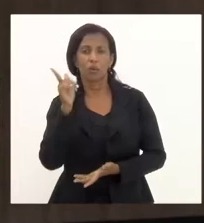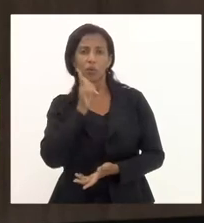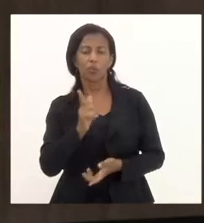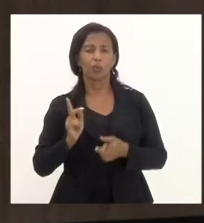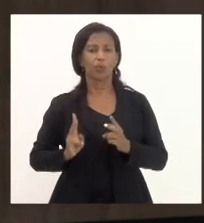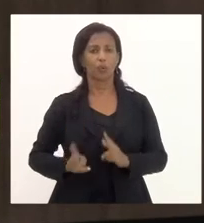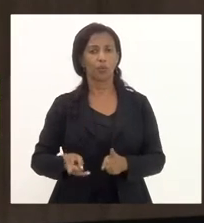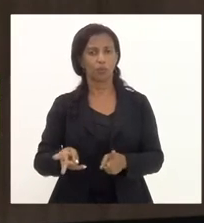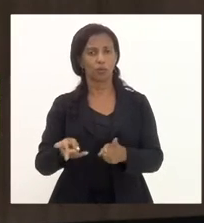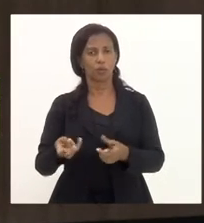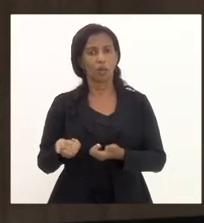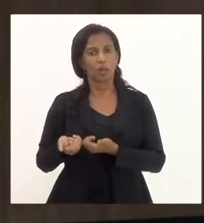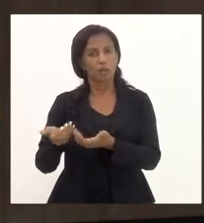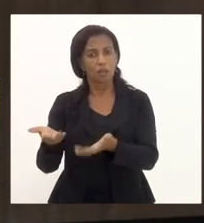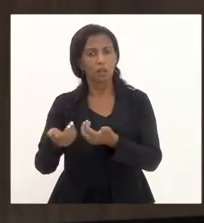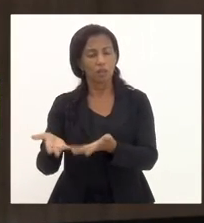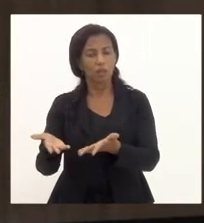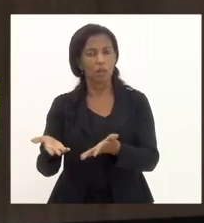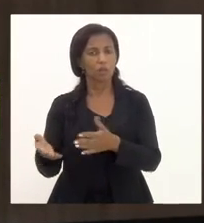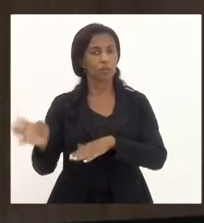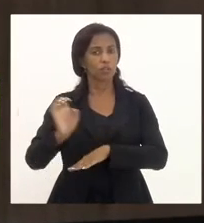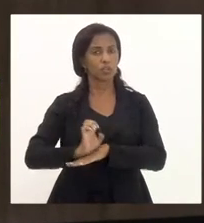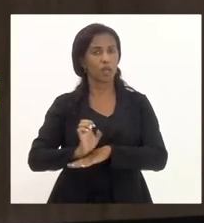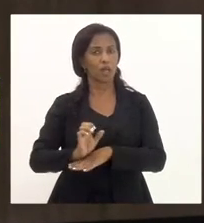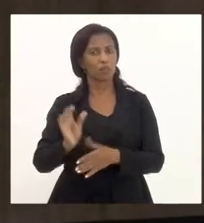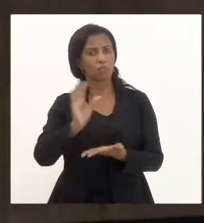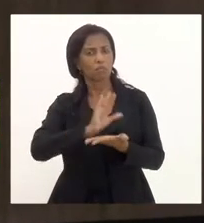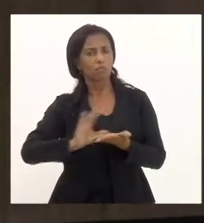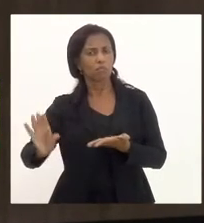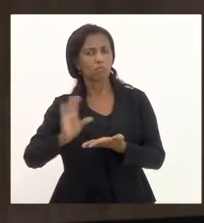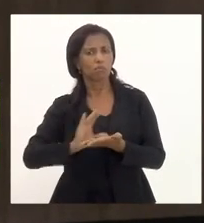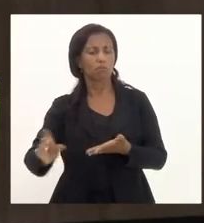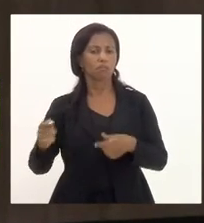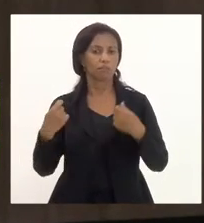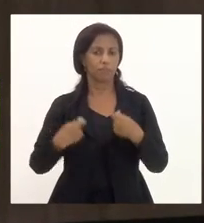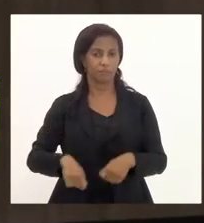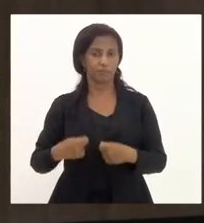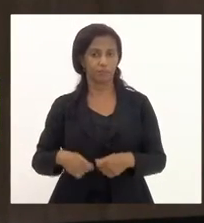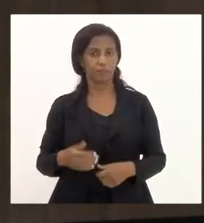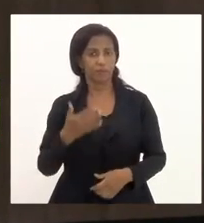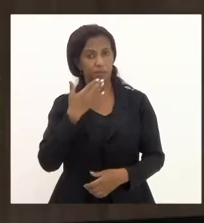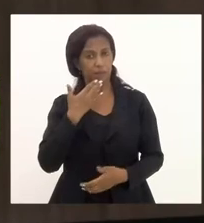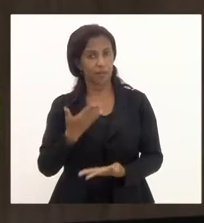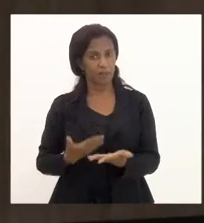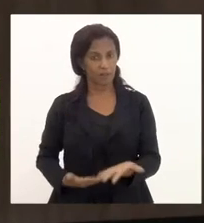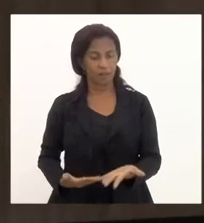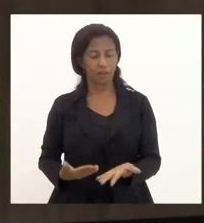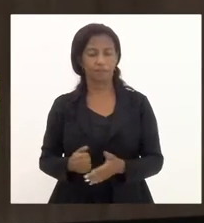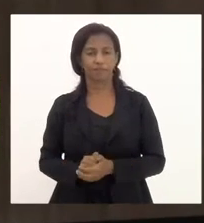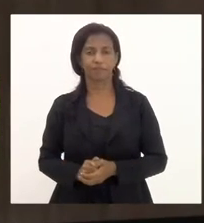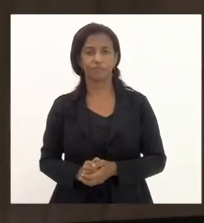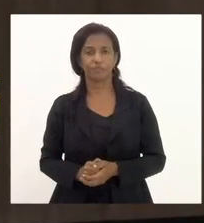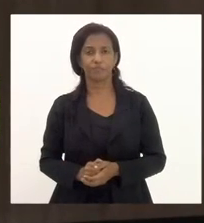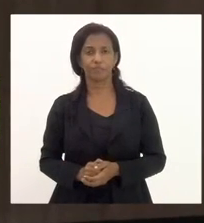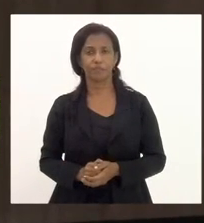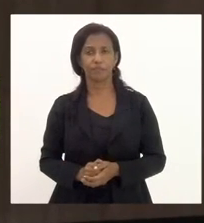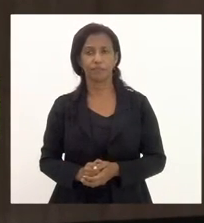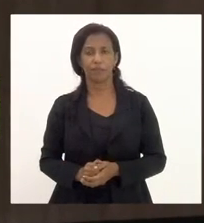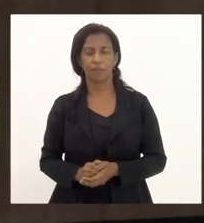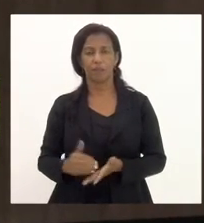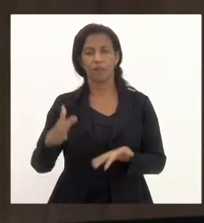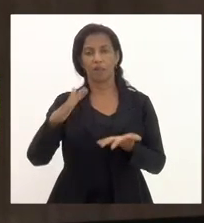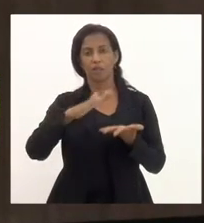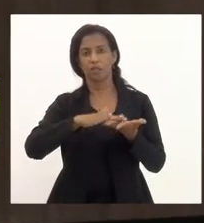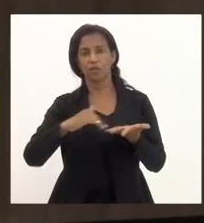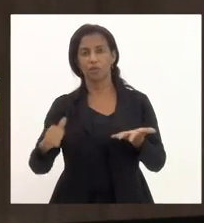continuar entregando o estado arrecadação que é necessária então fica o apelo que os deputados a põe a emenda EA exclusão